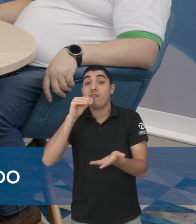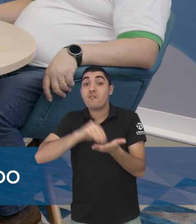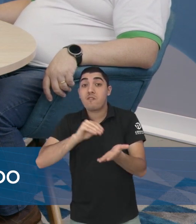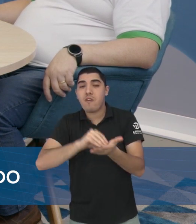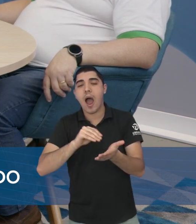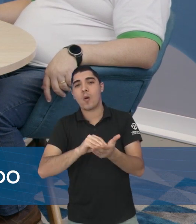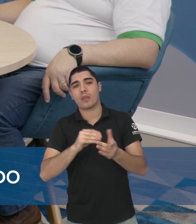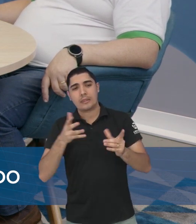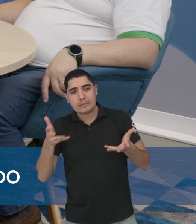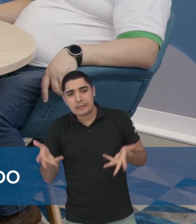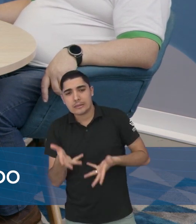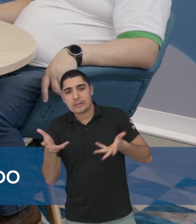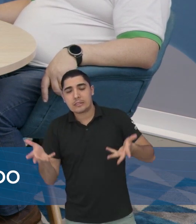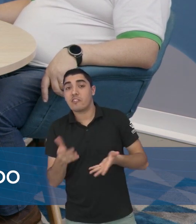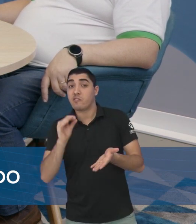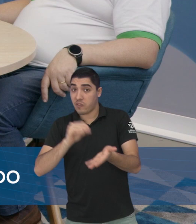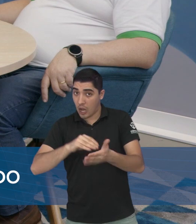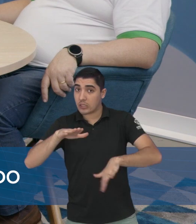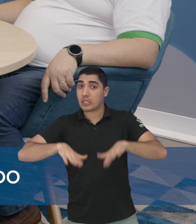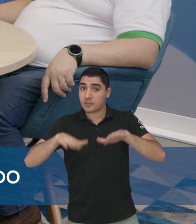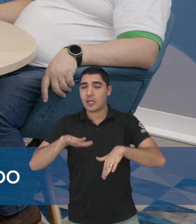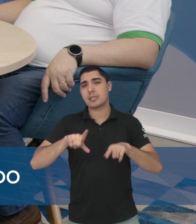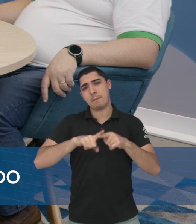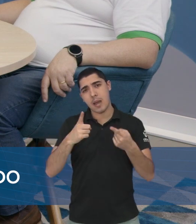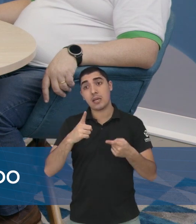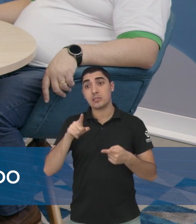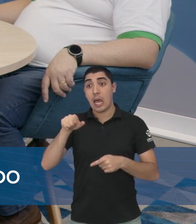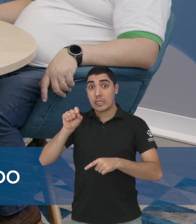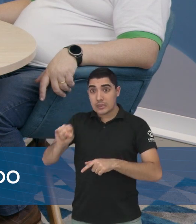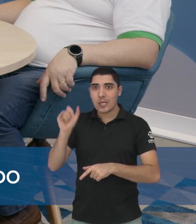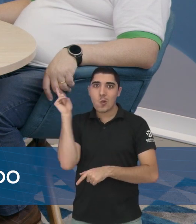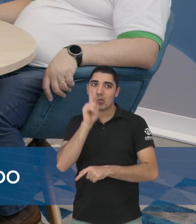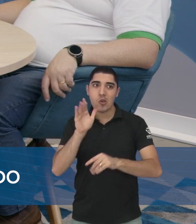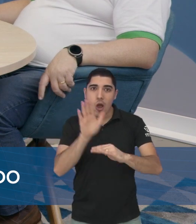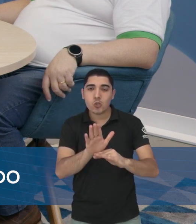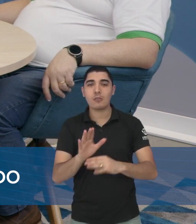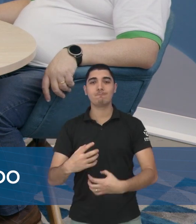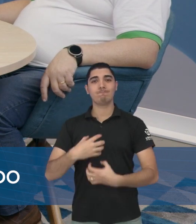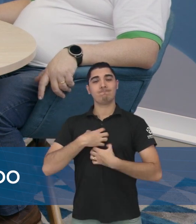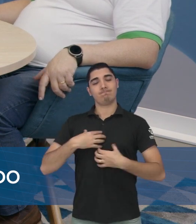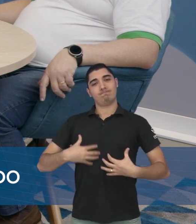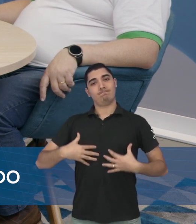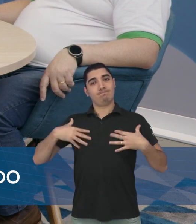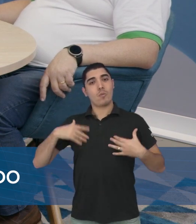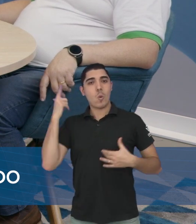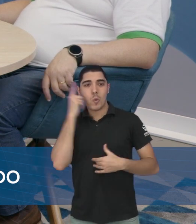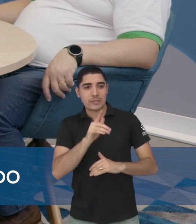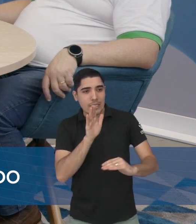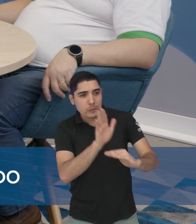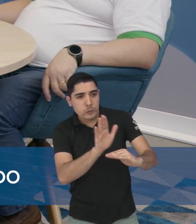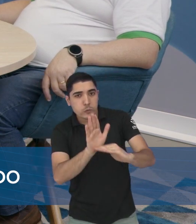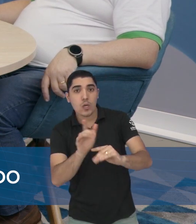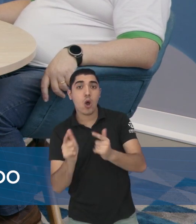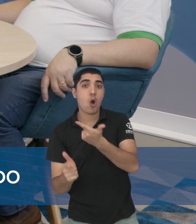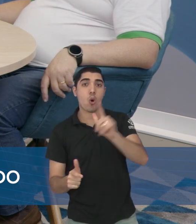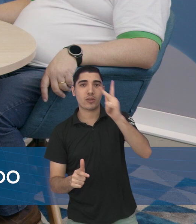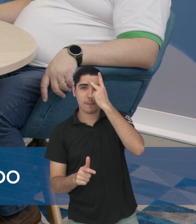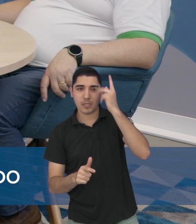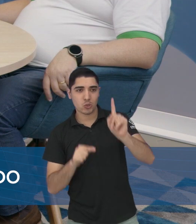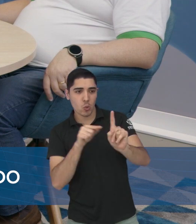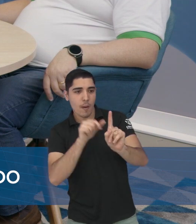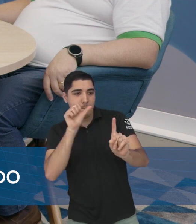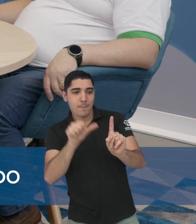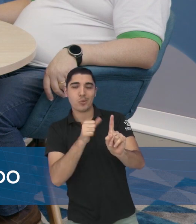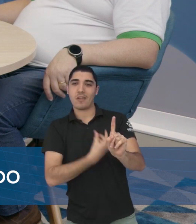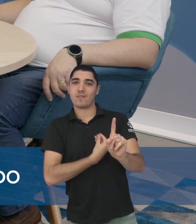incentivo, mas acho que atitudes, situações como essa é muito gratificante, né? Fazer a diferença efetiva na vida